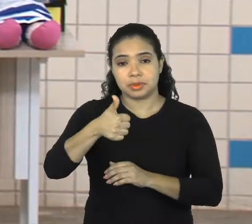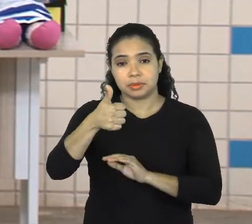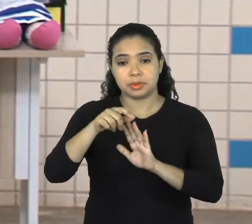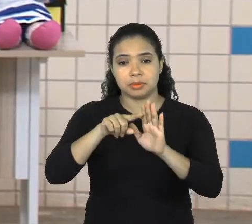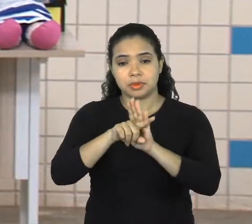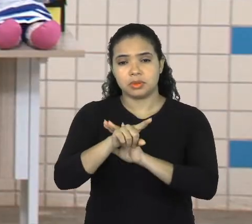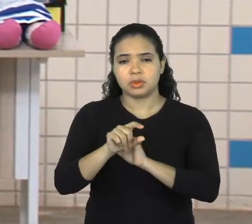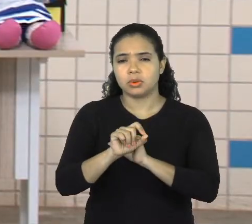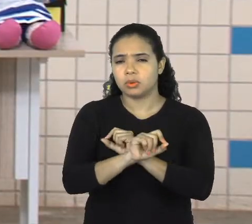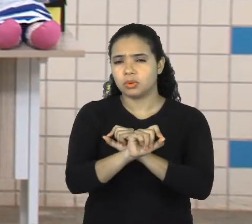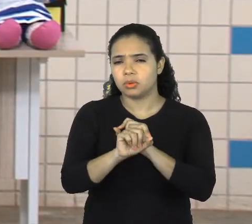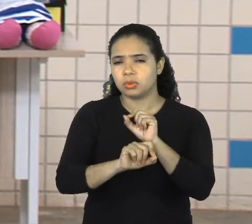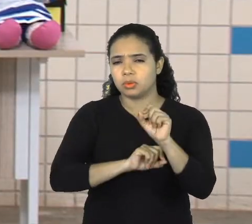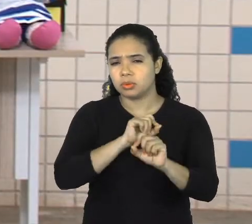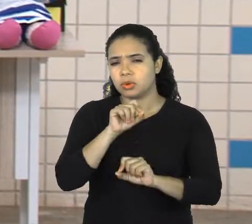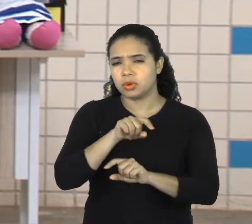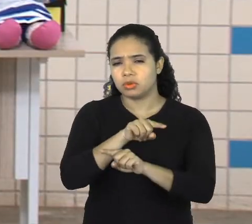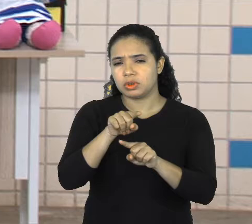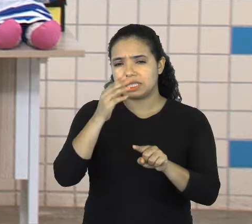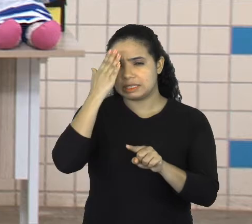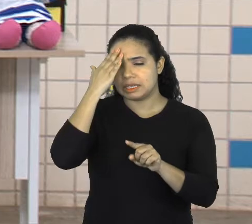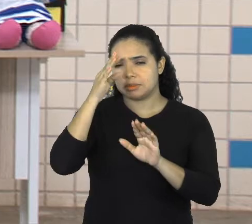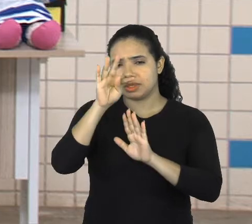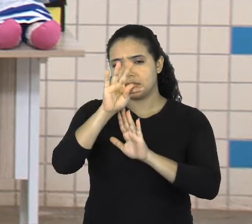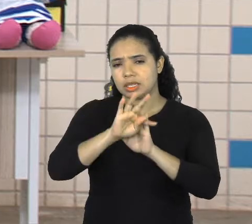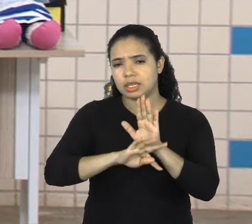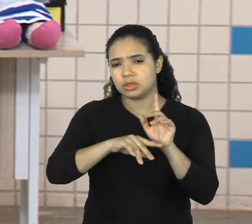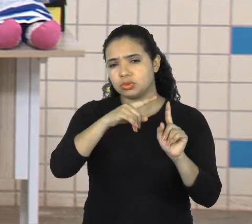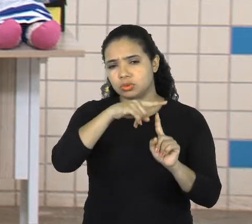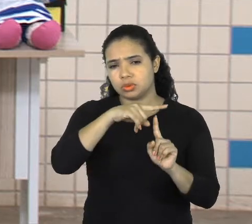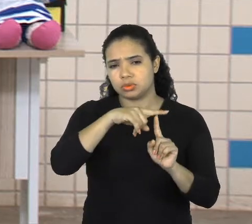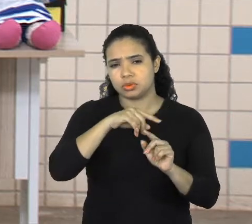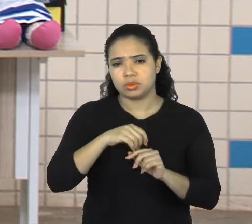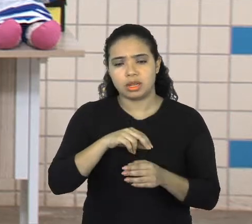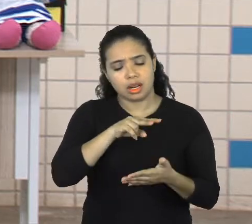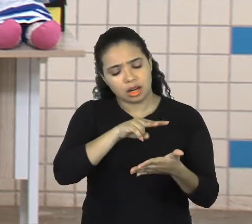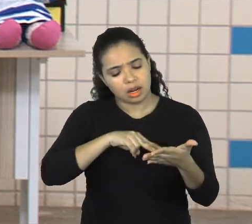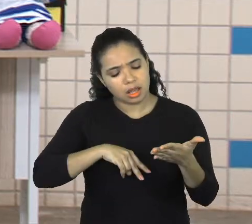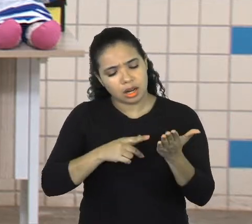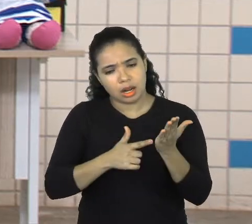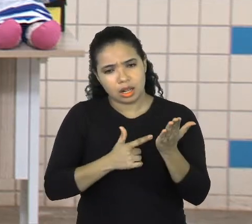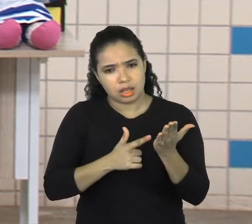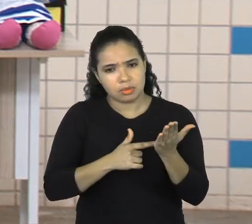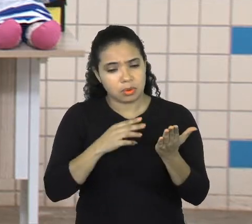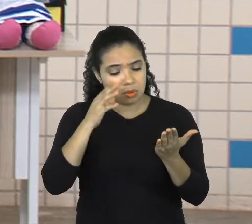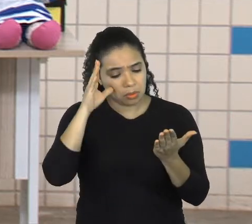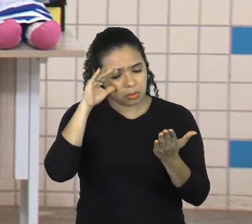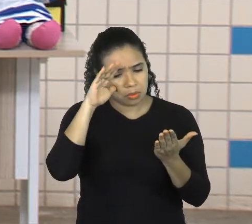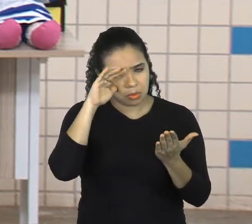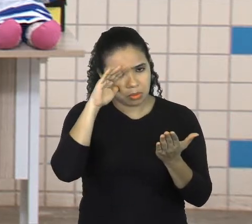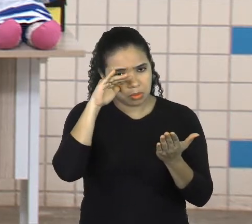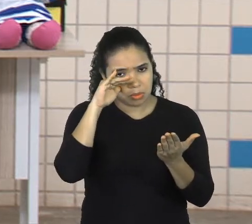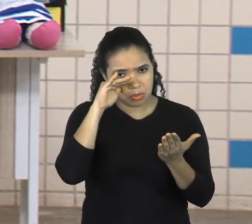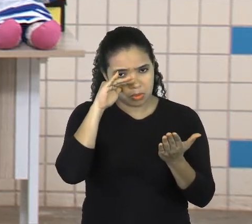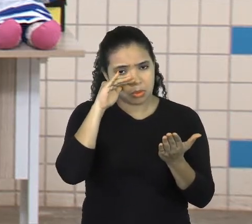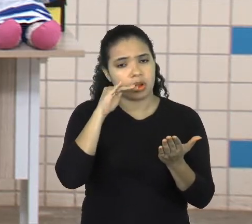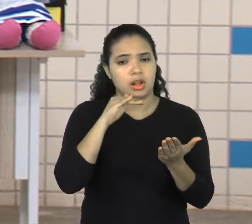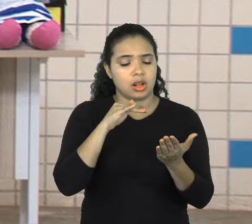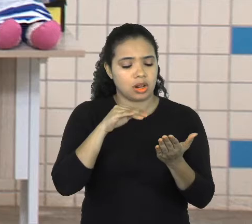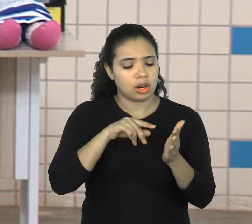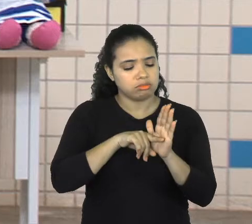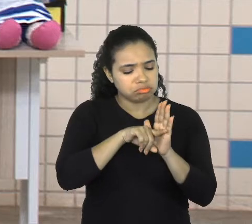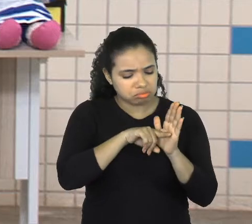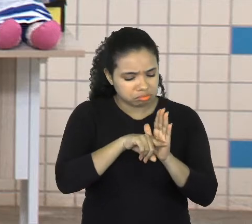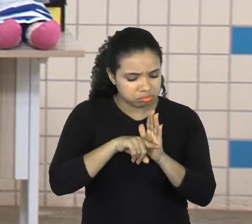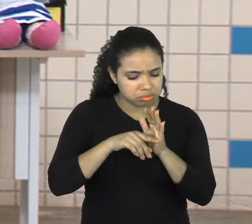que você sabe já sobre esse tipo de texto? Quando viram nos livros, tiveram a curiosidade de prestar atenção, de ver